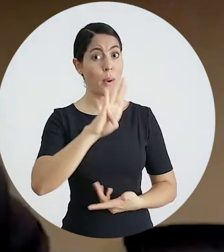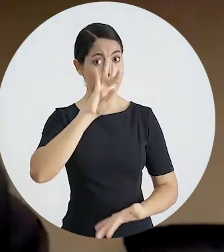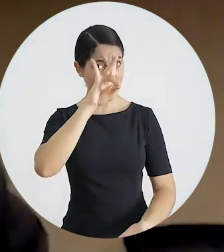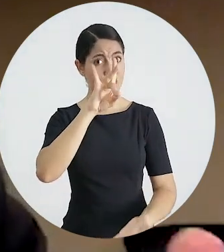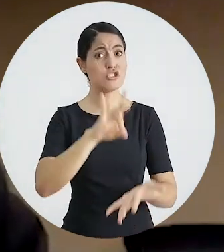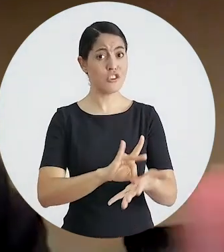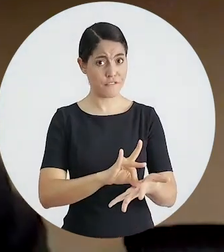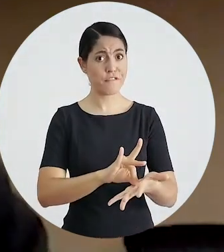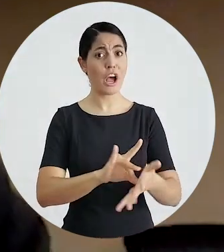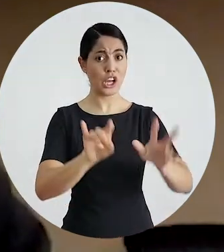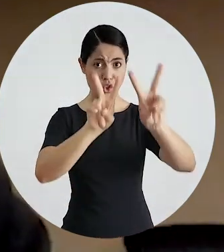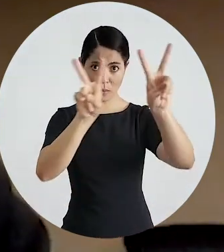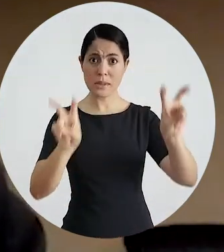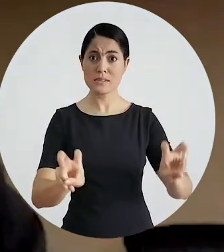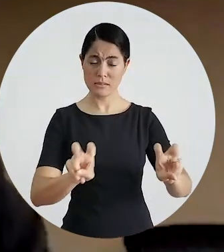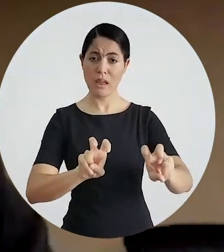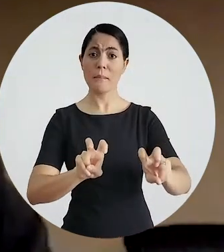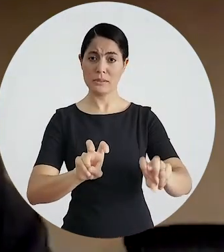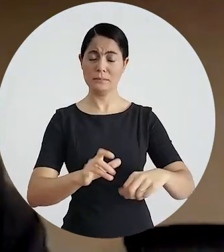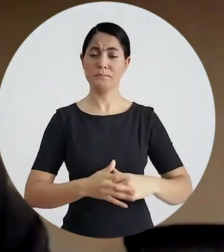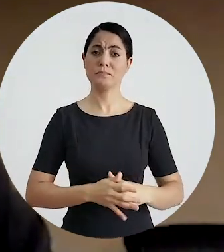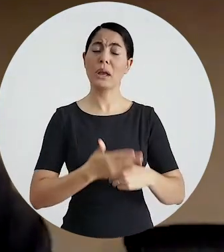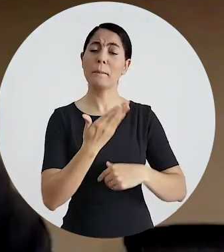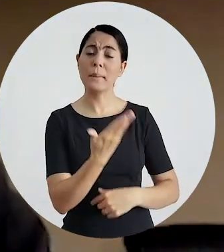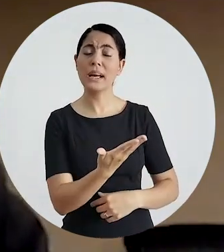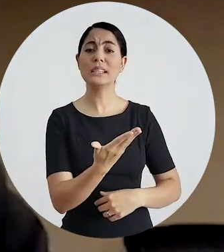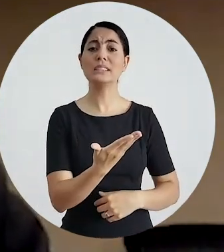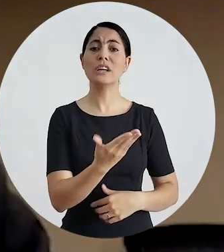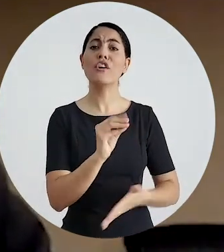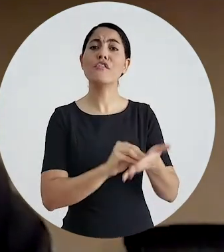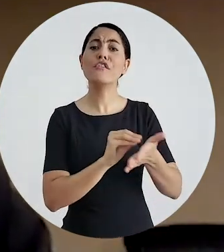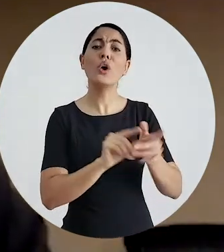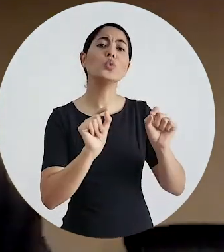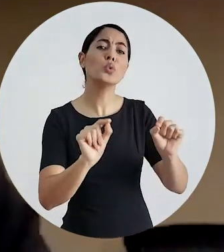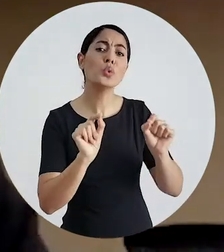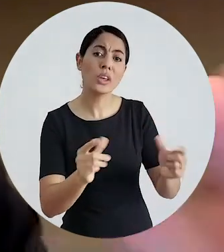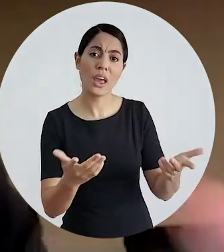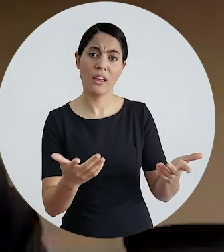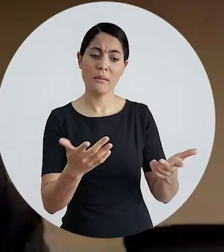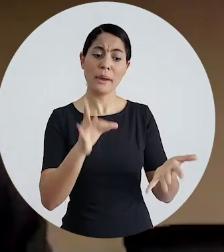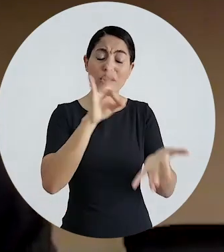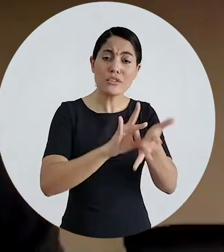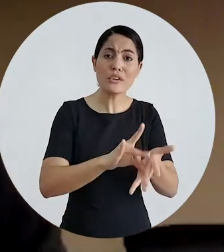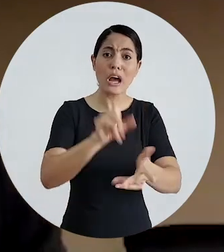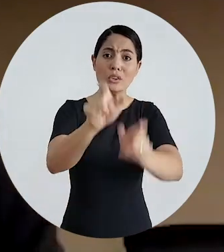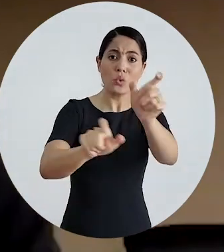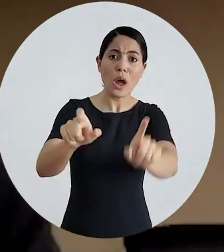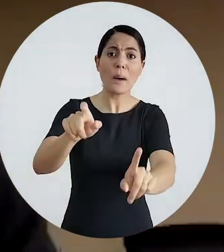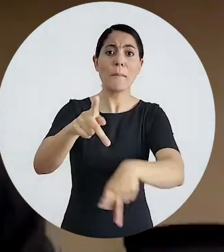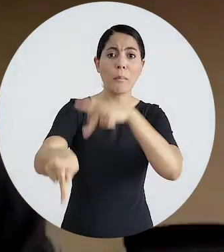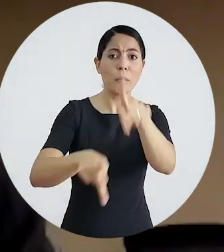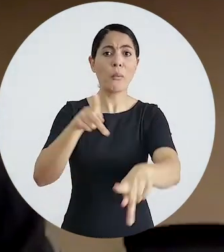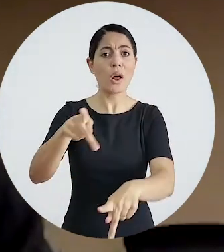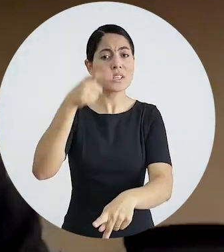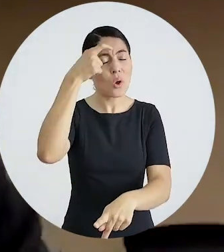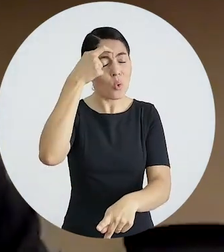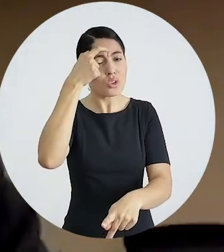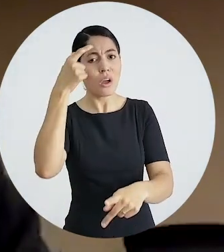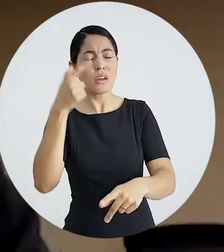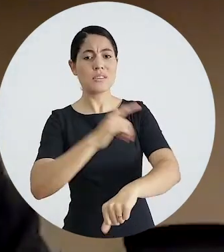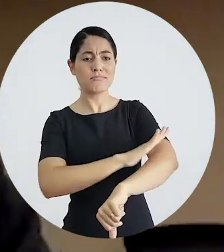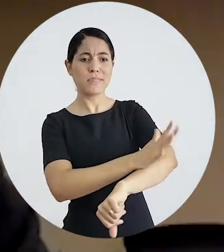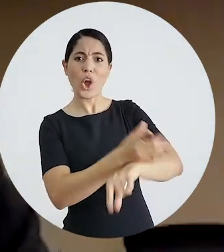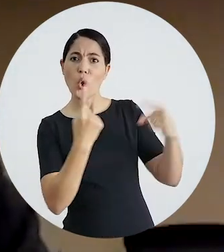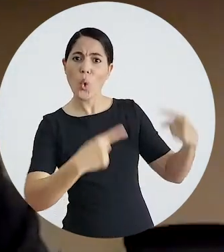que a ordem vem mesmo, de fato, tratando sobre esse assunto. Mas o que falta ainda, doutora, para que as pessoas tenham